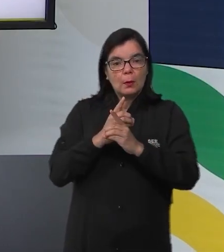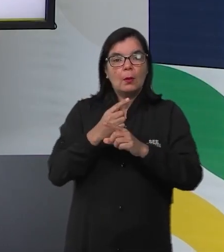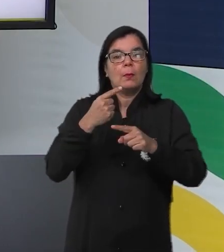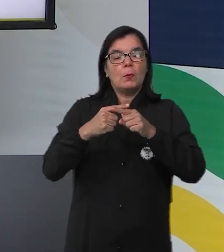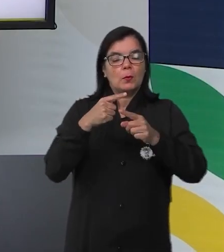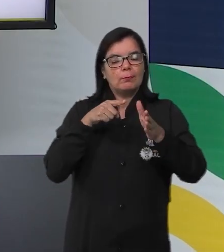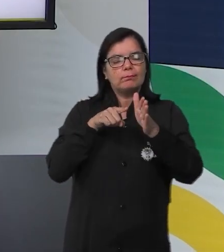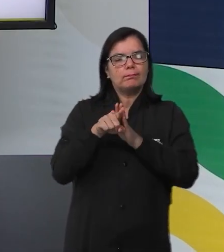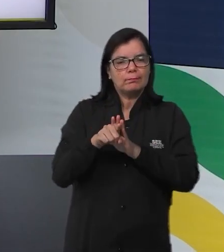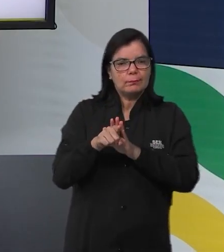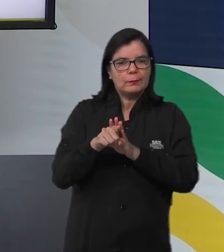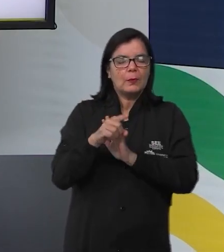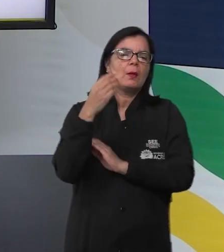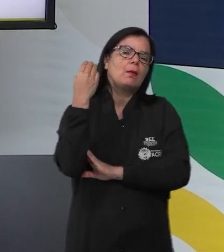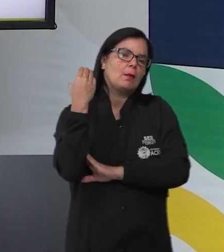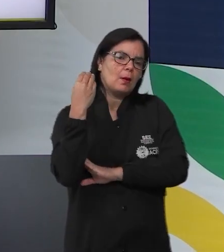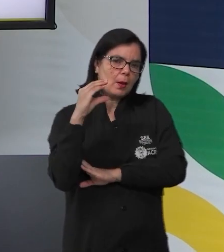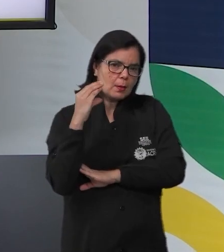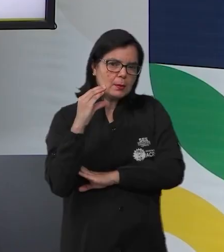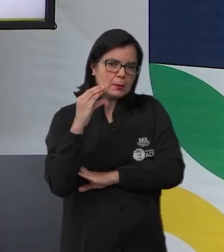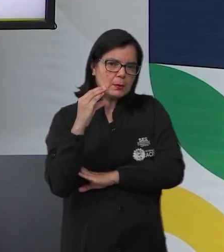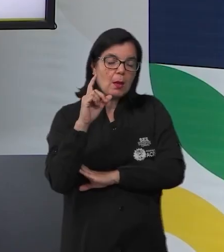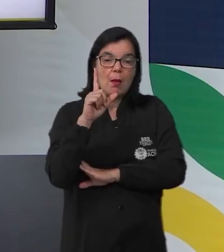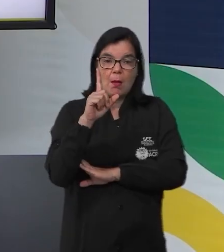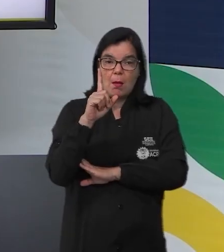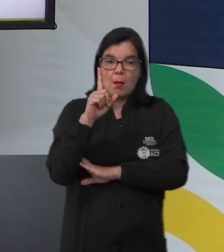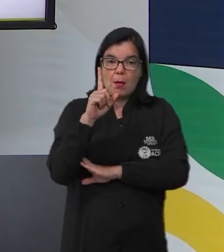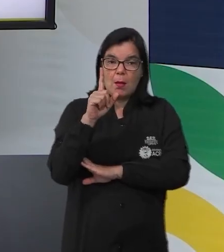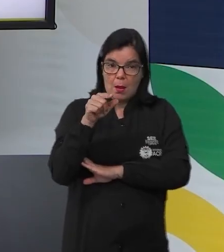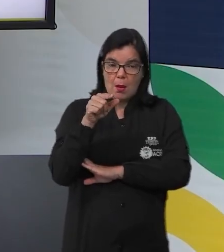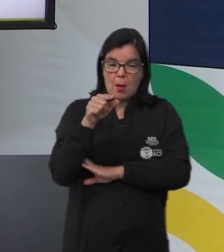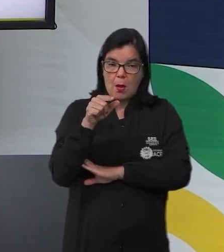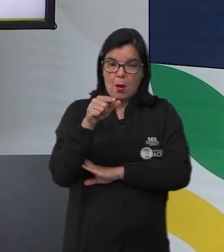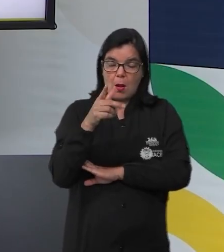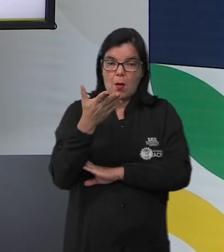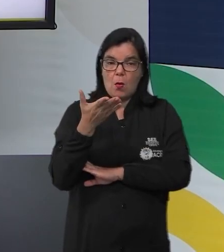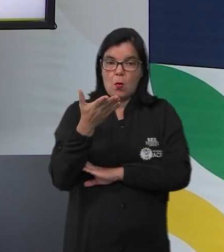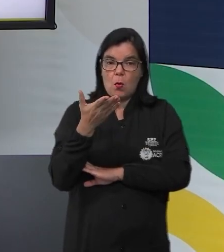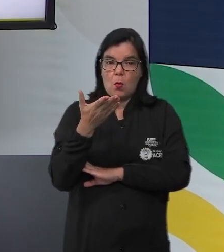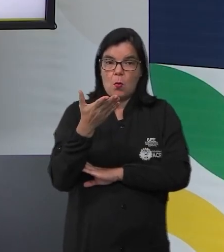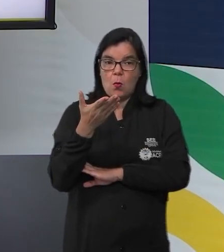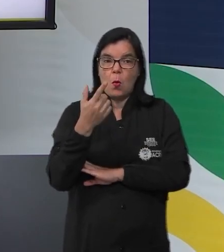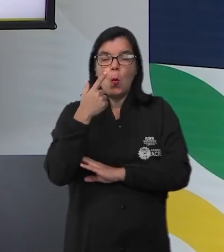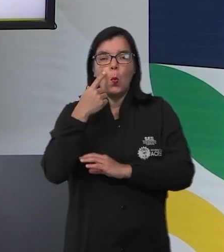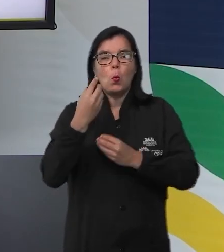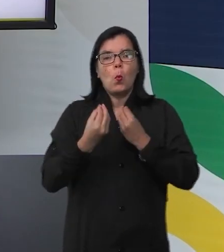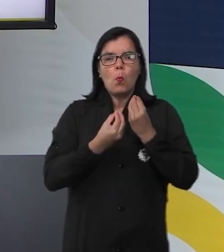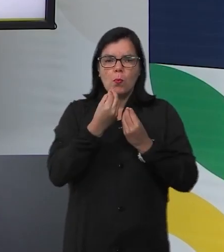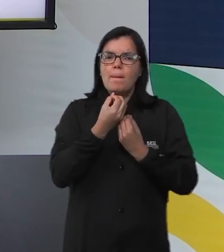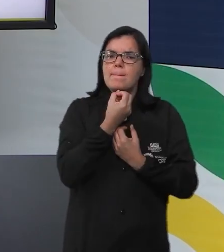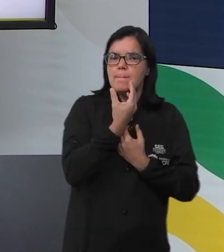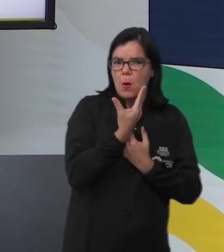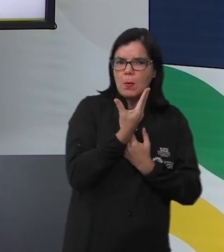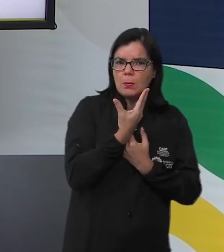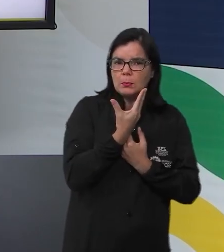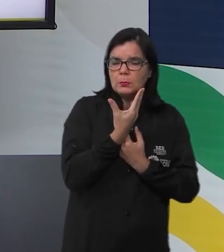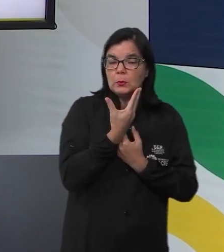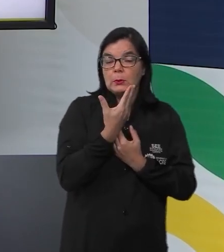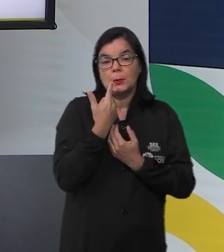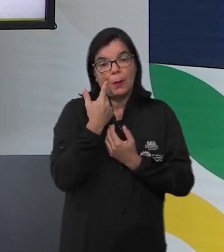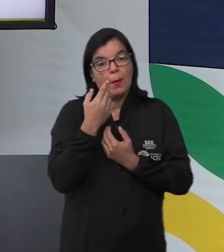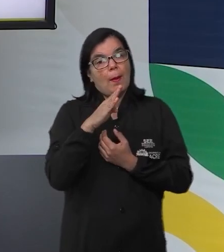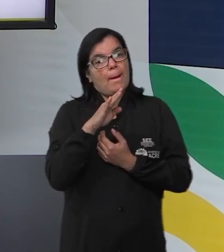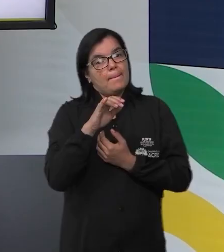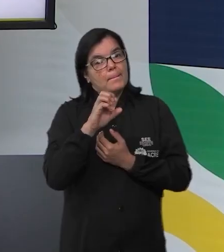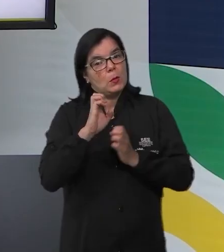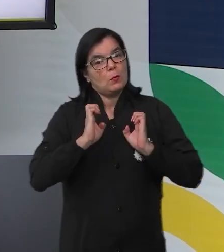ela pergunta, a ciência, ela nos serve como lucro ou como um bem comum? Tá? Então, a bioética,